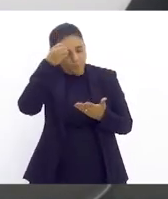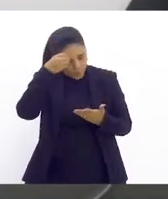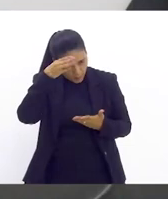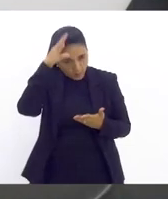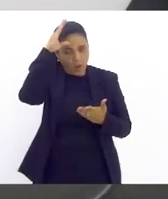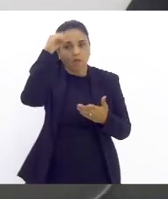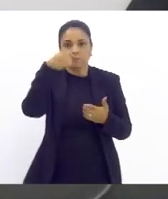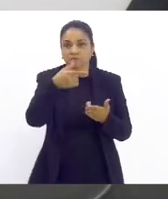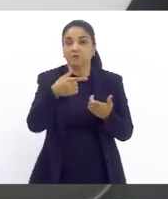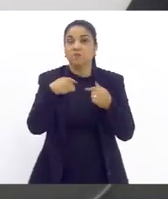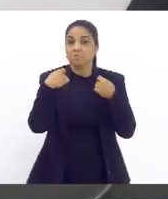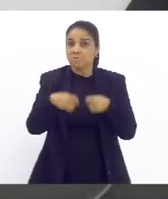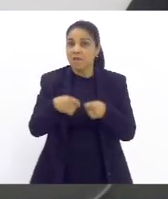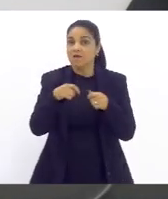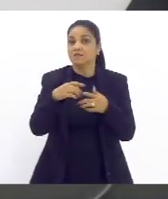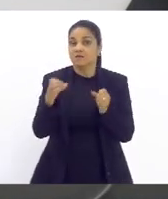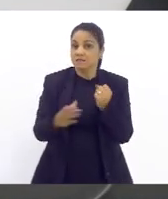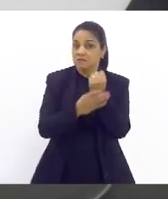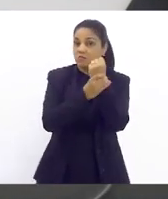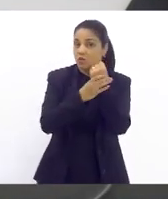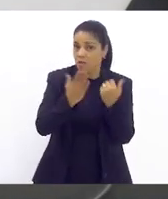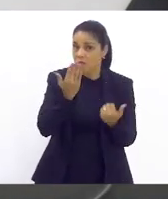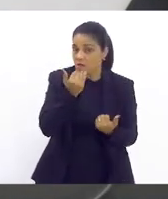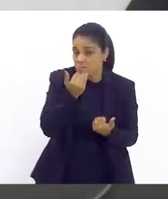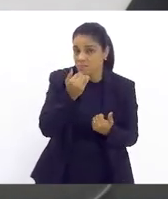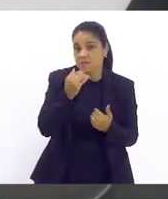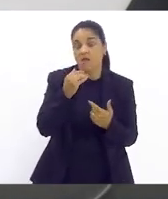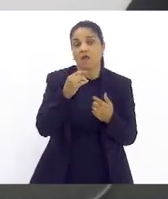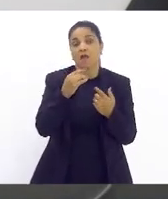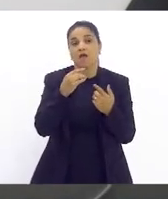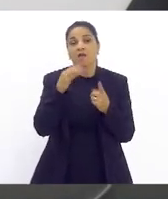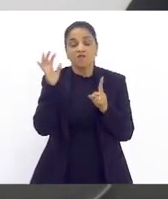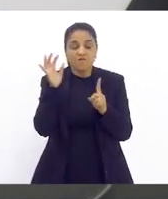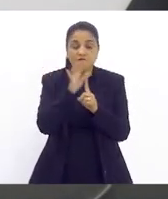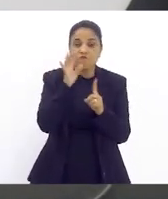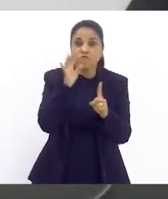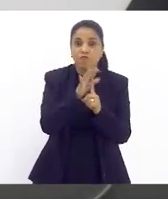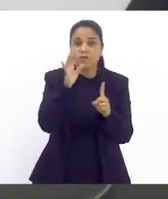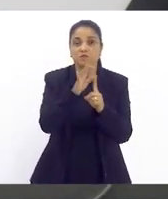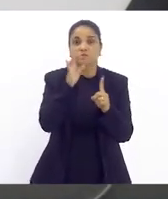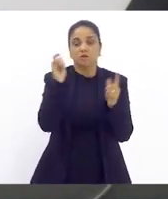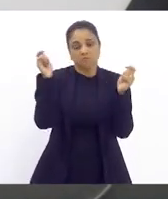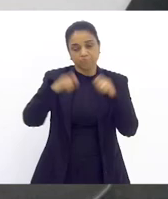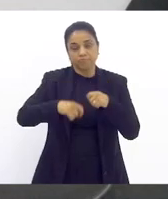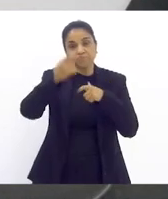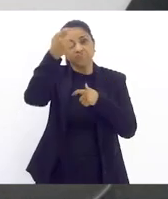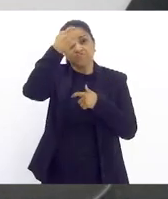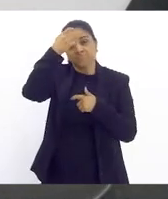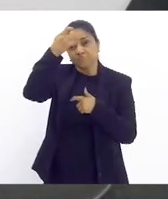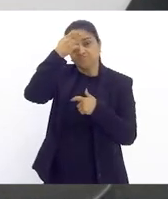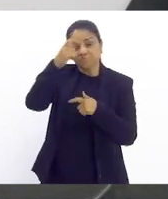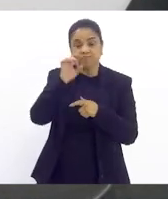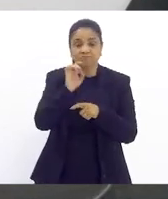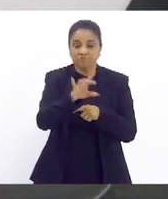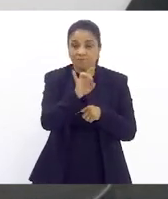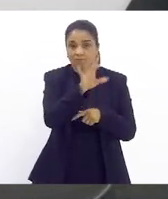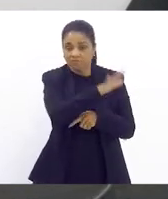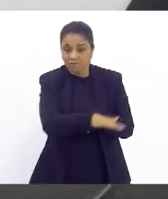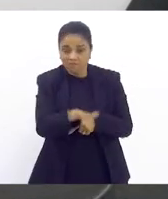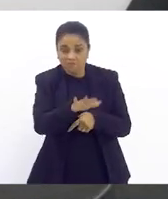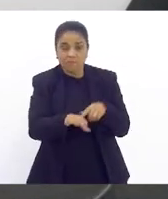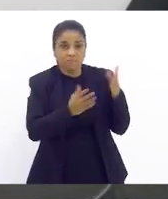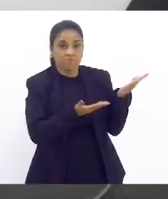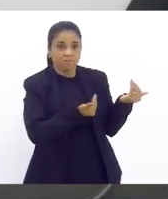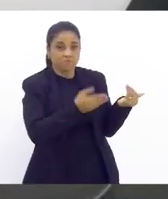a gente sabe que a insegurança alimentar diretamente a capacidade de raciocínio das nossas crianças nossos adolescentes quando a gente